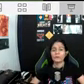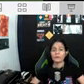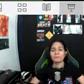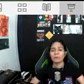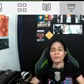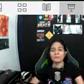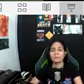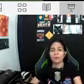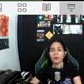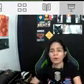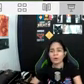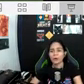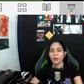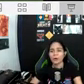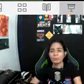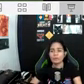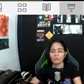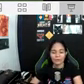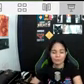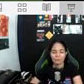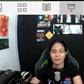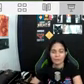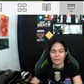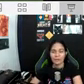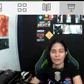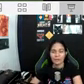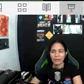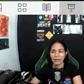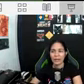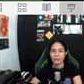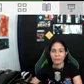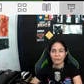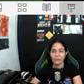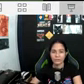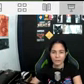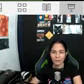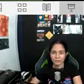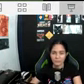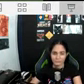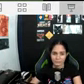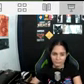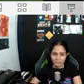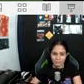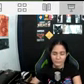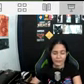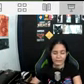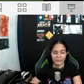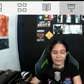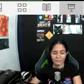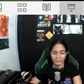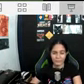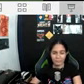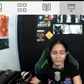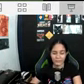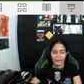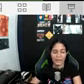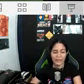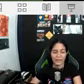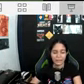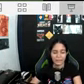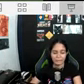Então, você quer saber se beber Coca-Cola aumenta sua capacidade de tirar boas notas nesta